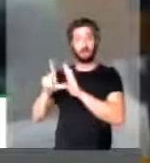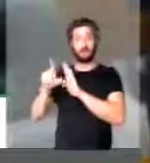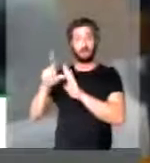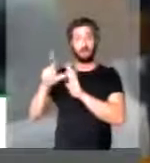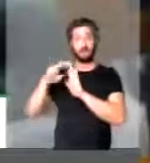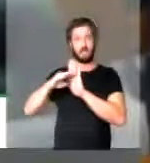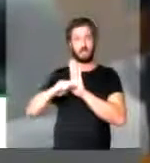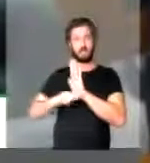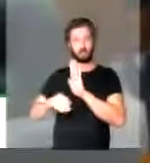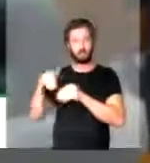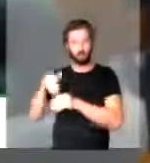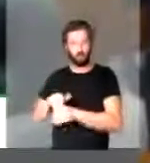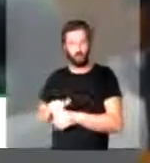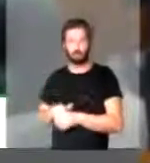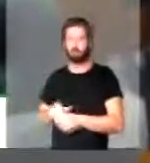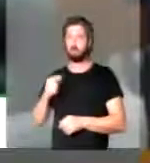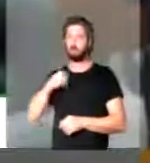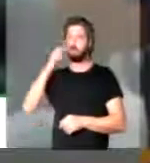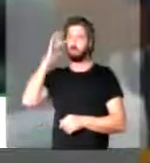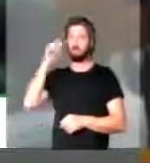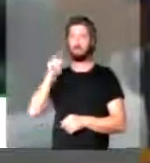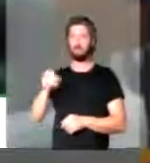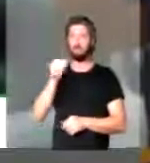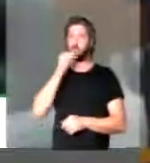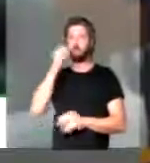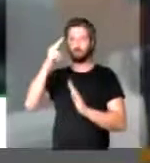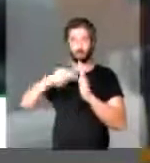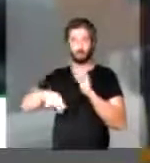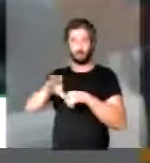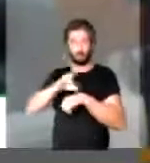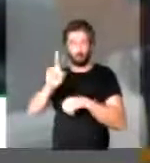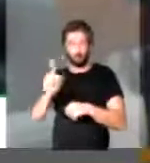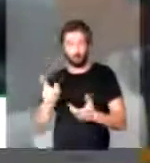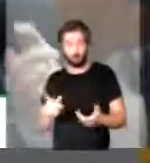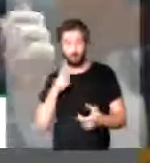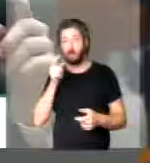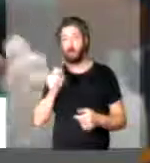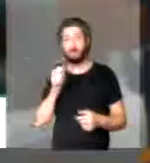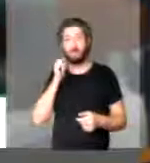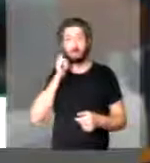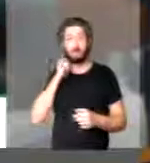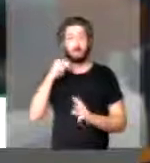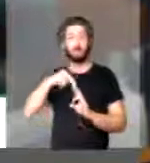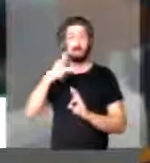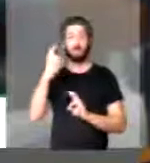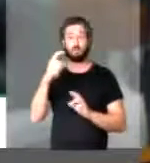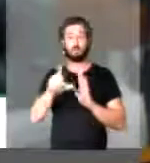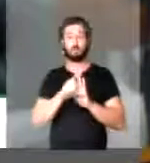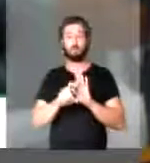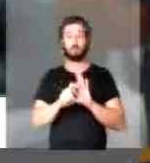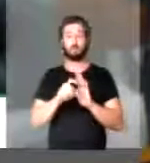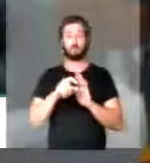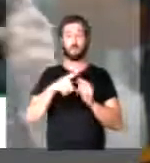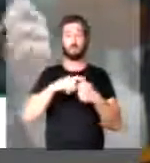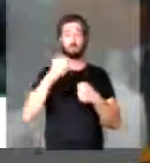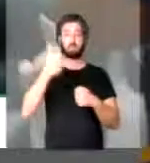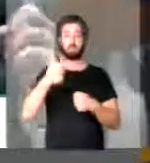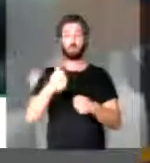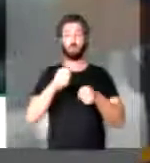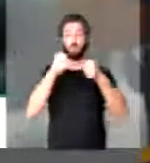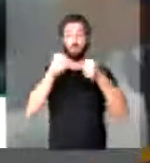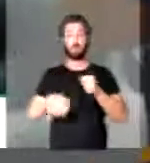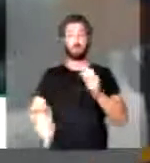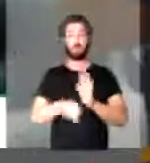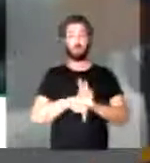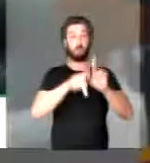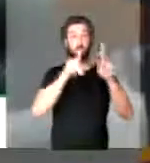lista, imagino que não tenham tido a oportunidade de ler a Constituição que diz no parágrafo único do artigo 1º: todo poder